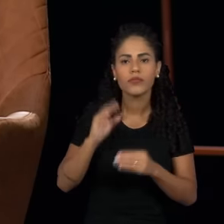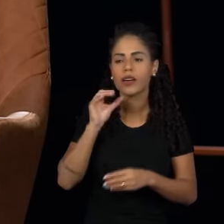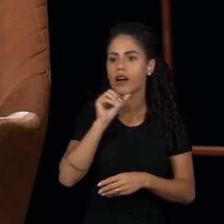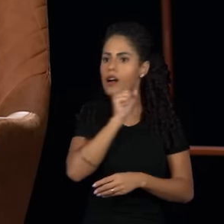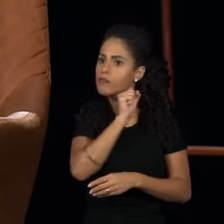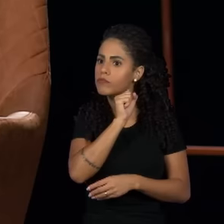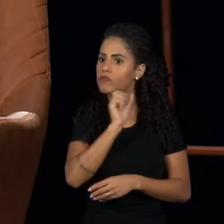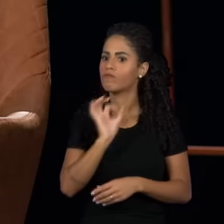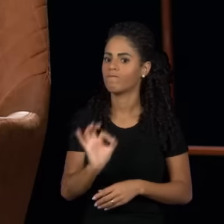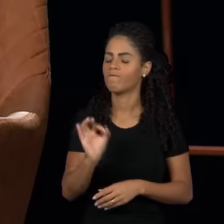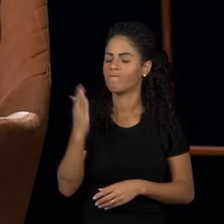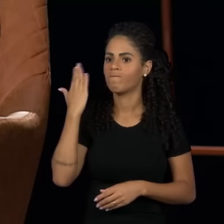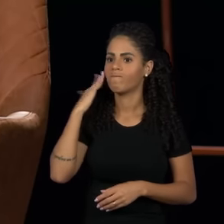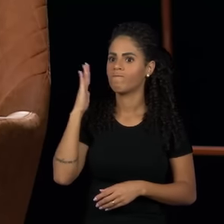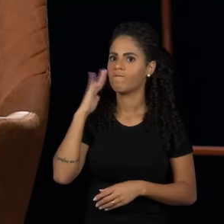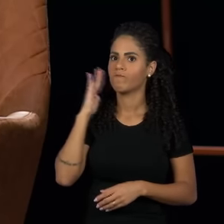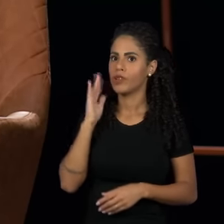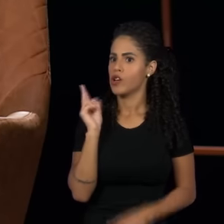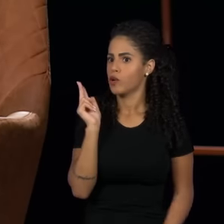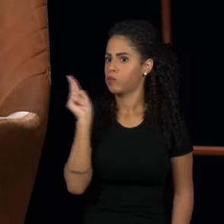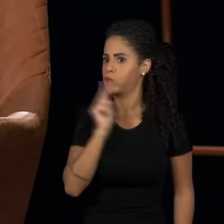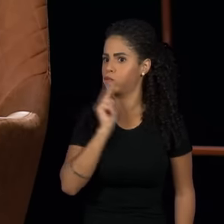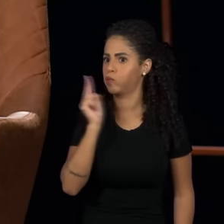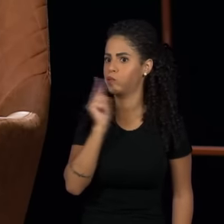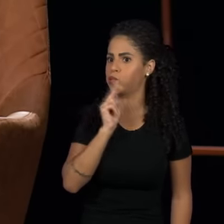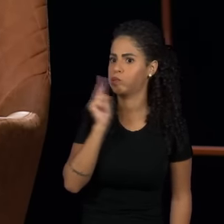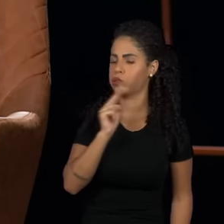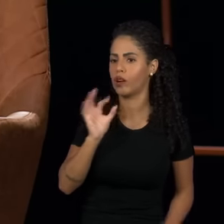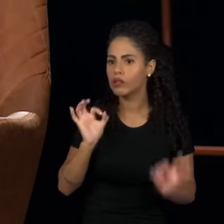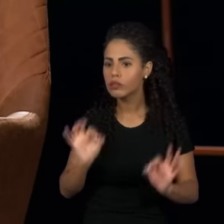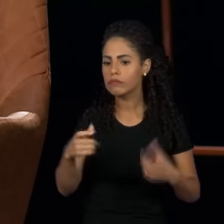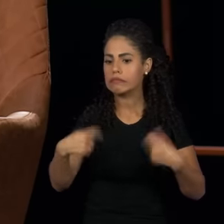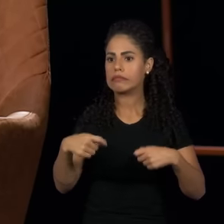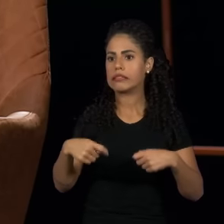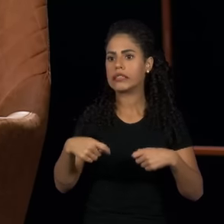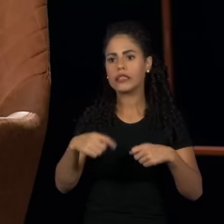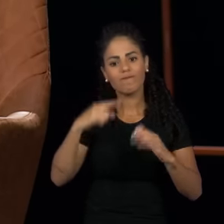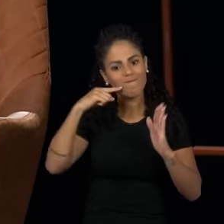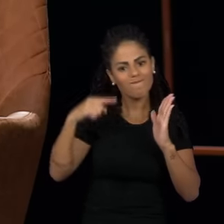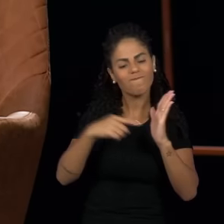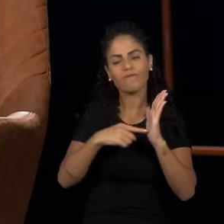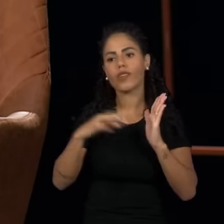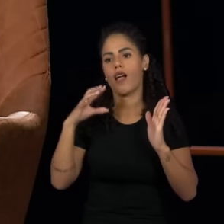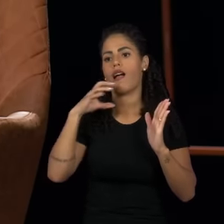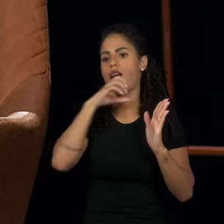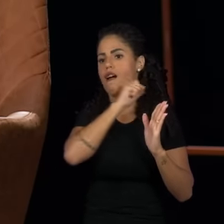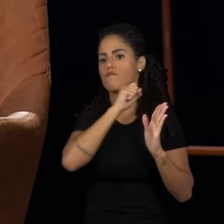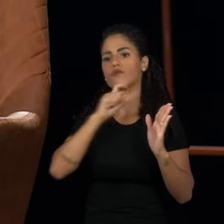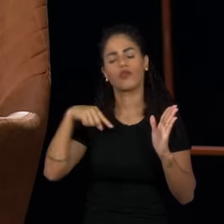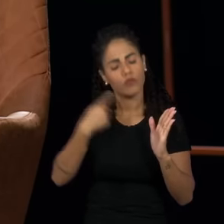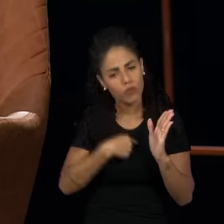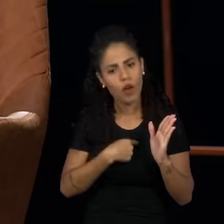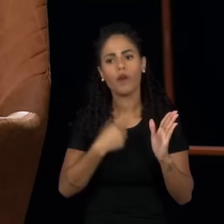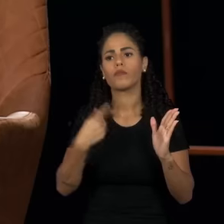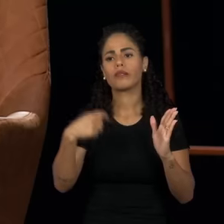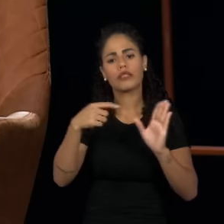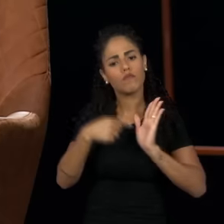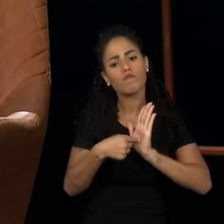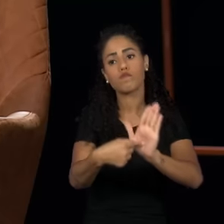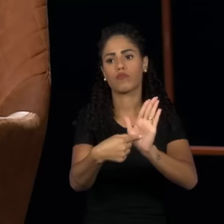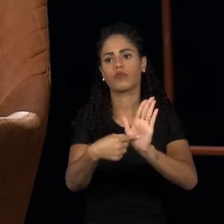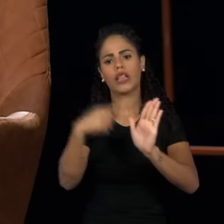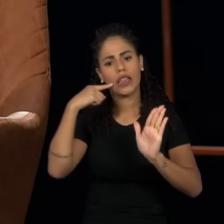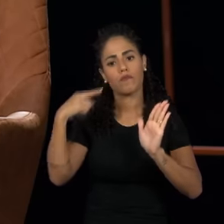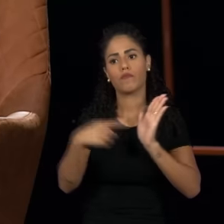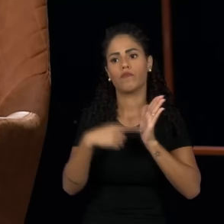lugar urgente, né? Um lugar que precisa ser denunciado, um lugar que a gente precisa dar nome, porque se não der nome, a gente não